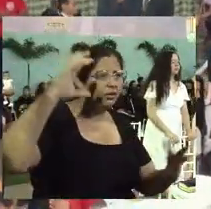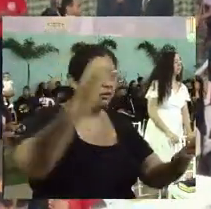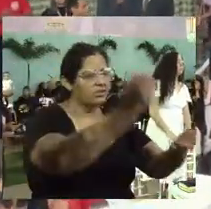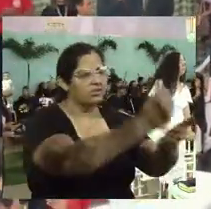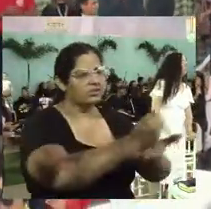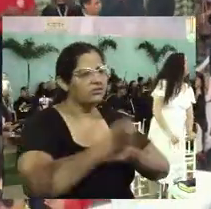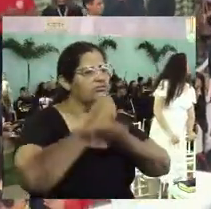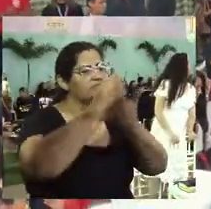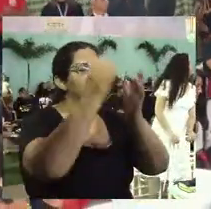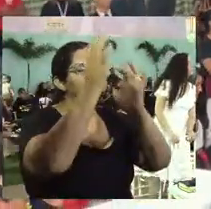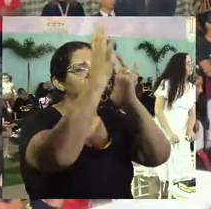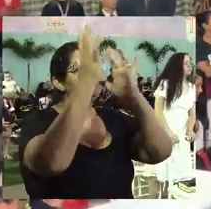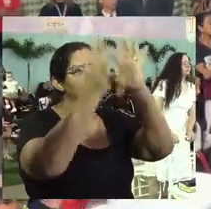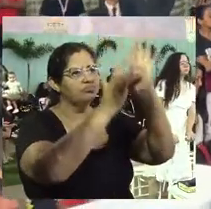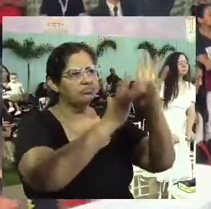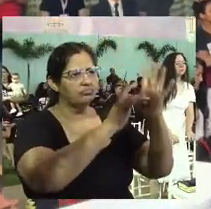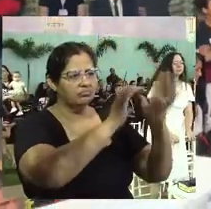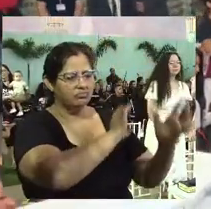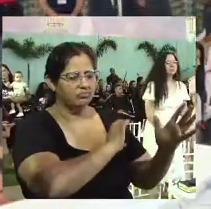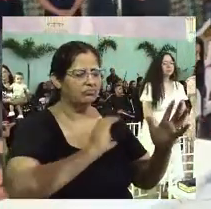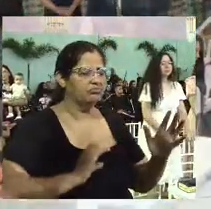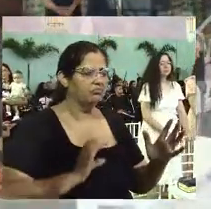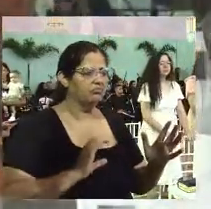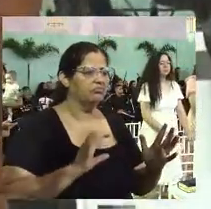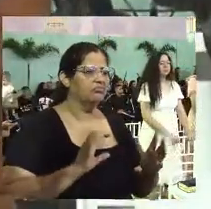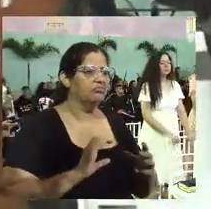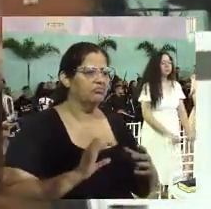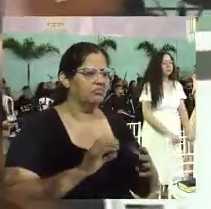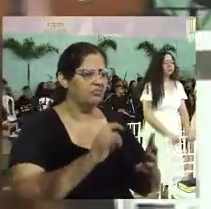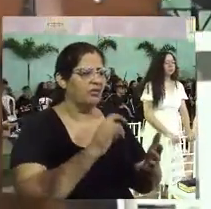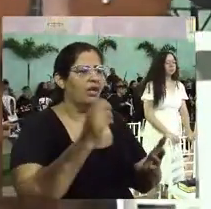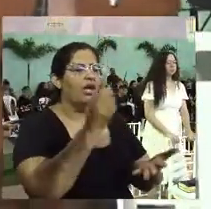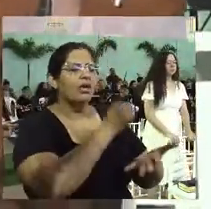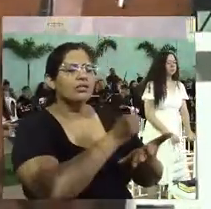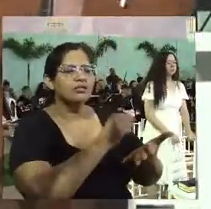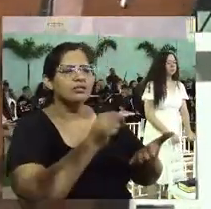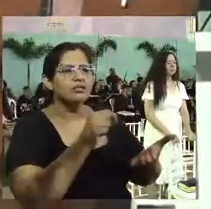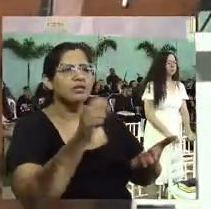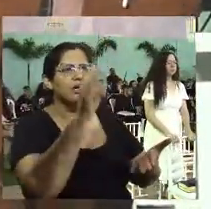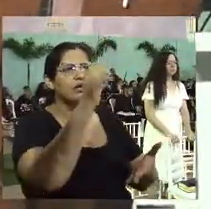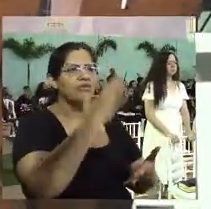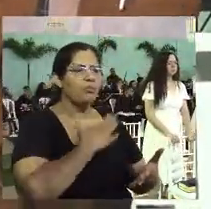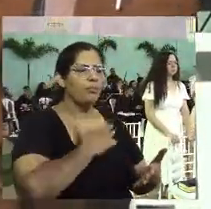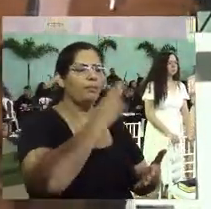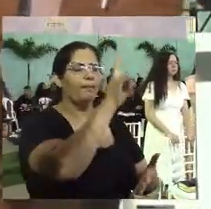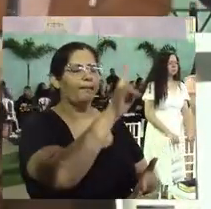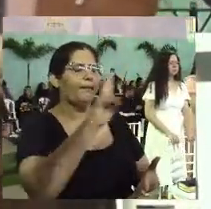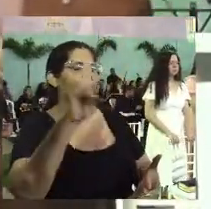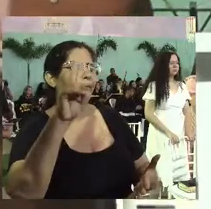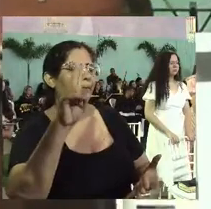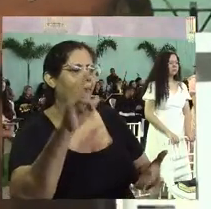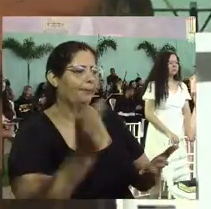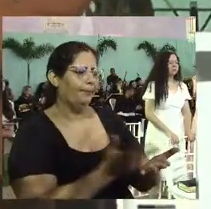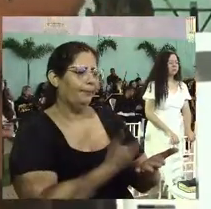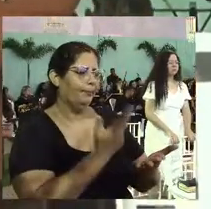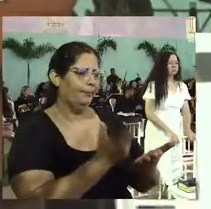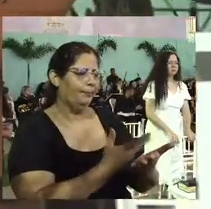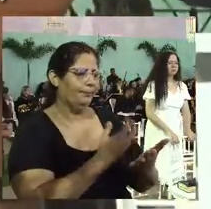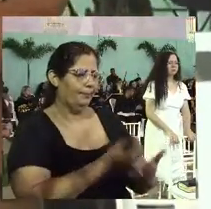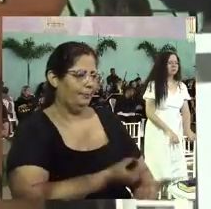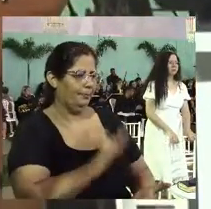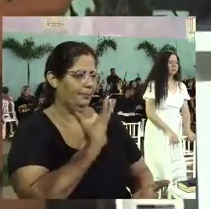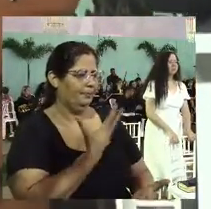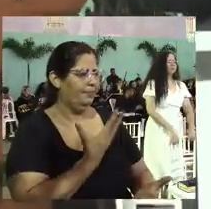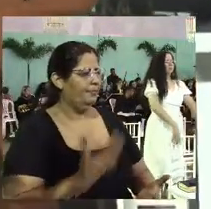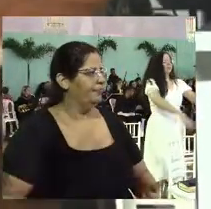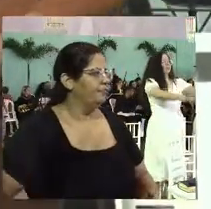Jesus Cristo de Nazaré de descreve Jesus meu nome no livro da vida a